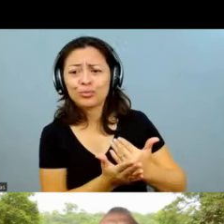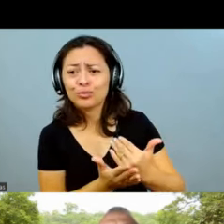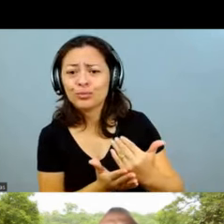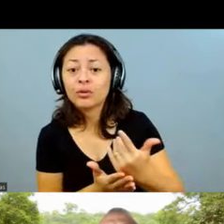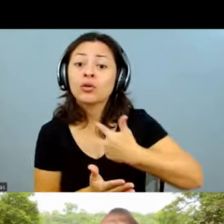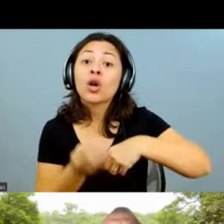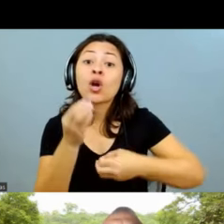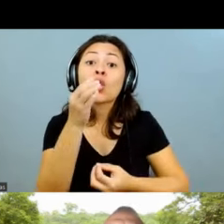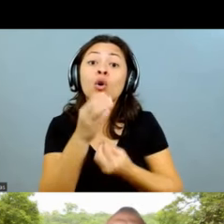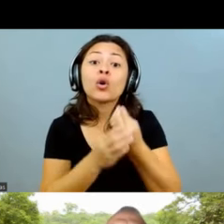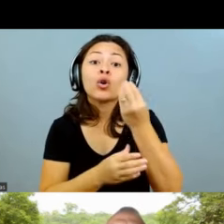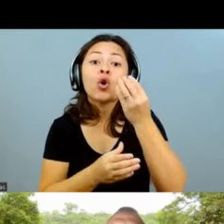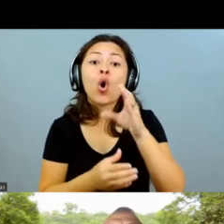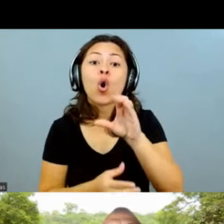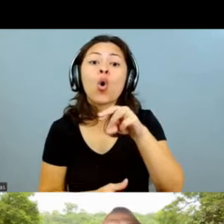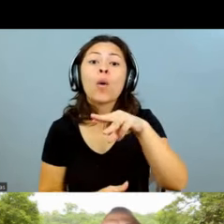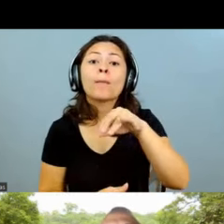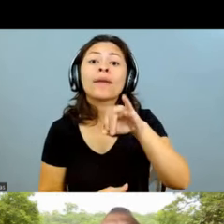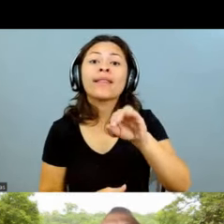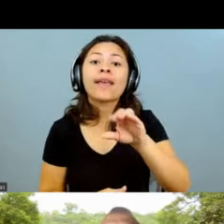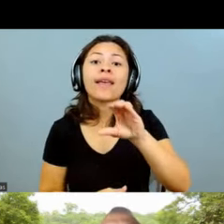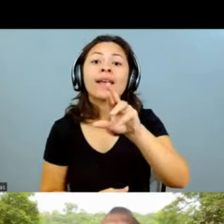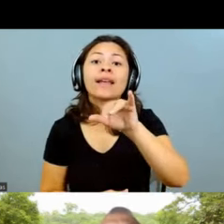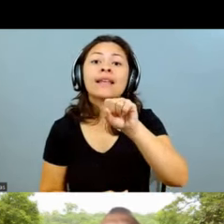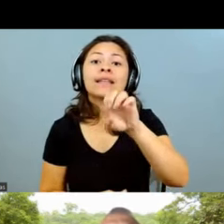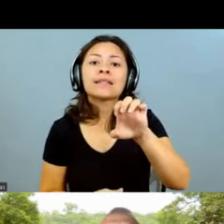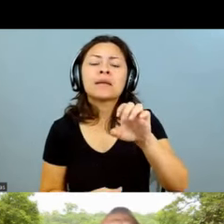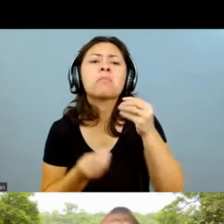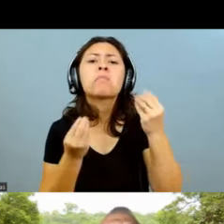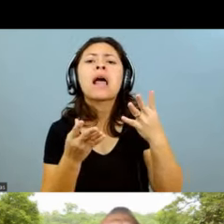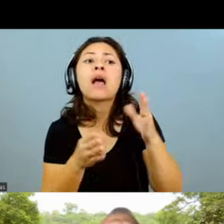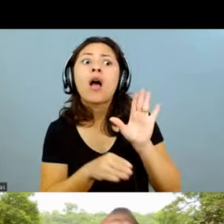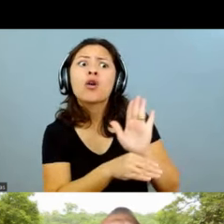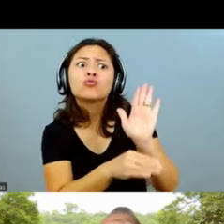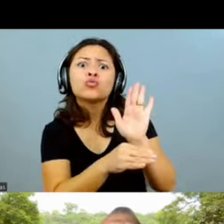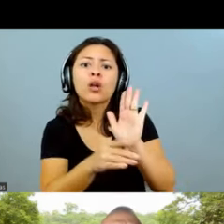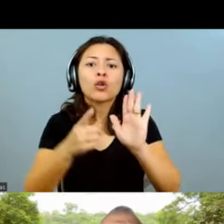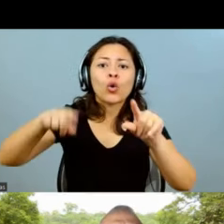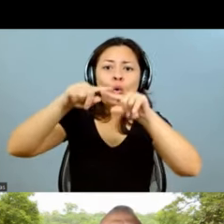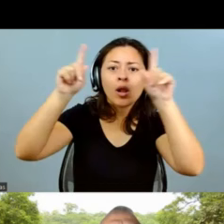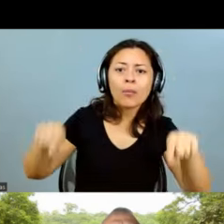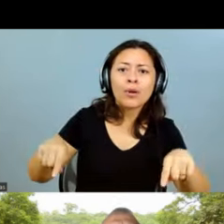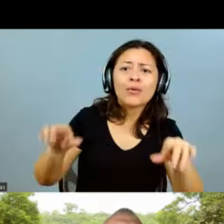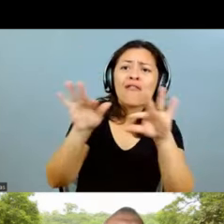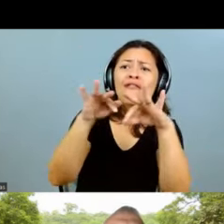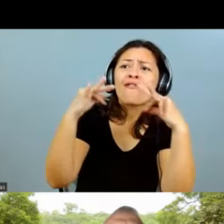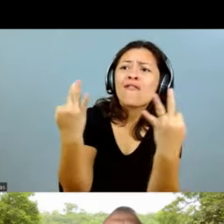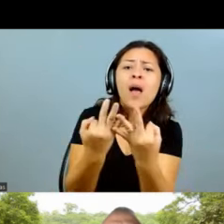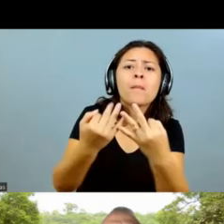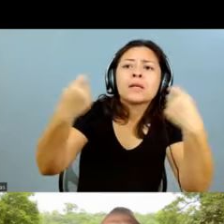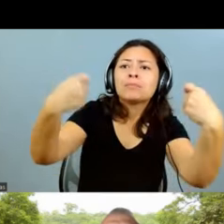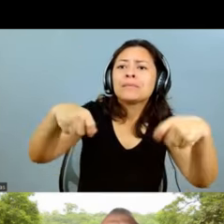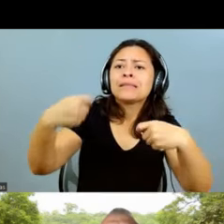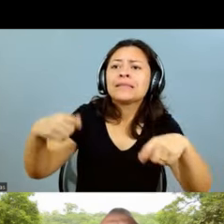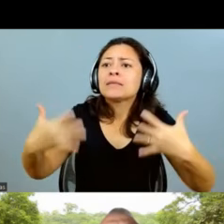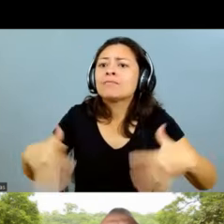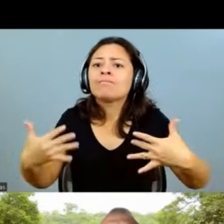comitê de crise com foco no auxílio aos nossos colaboradores suas famílias e